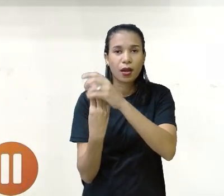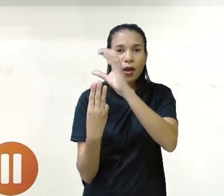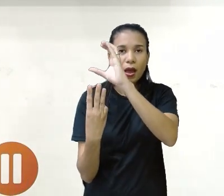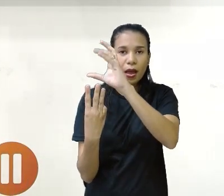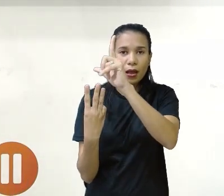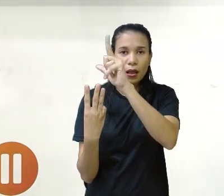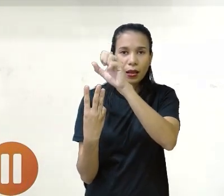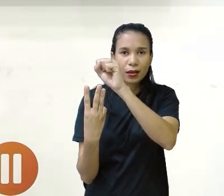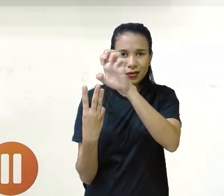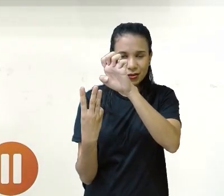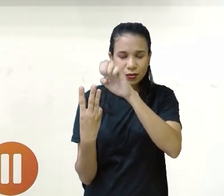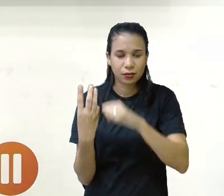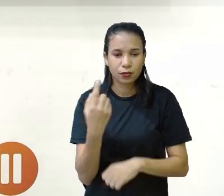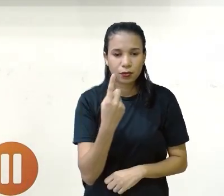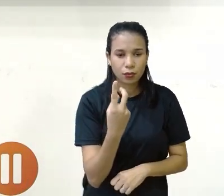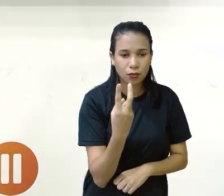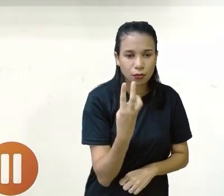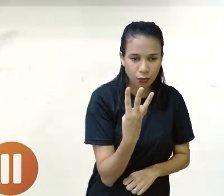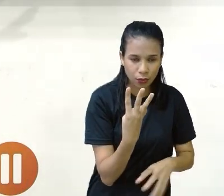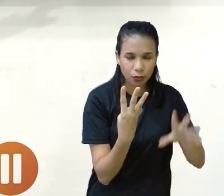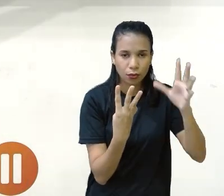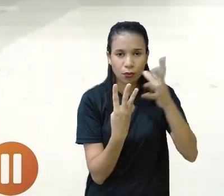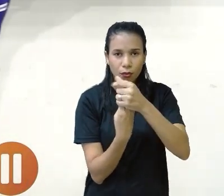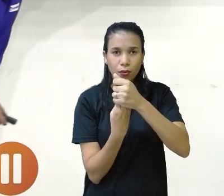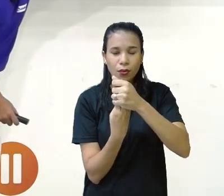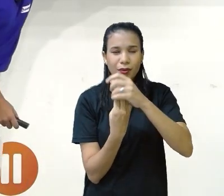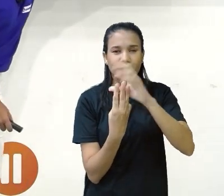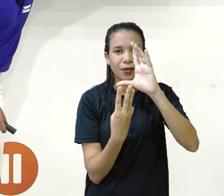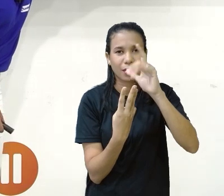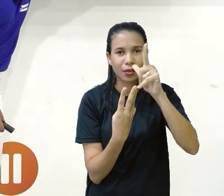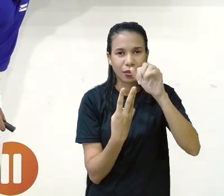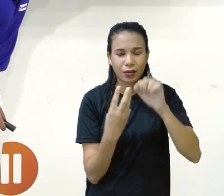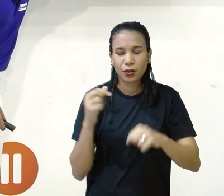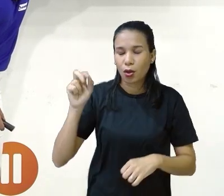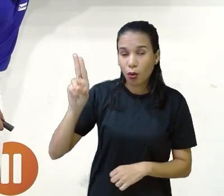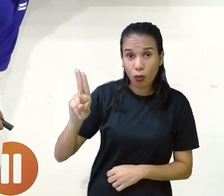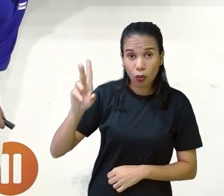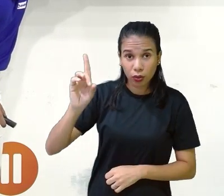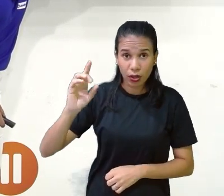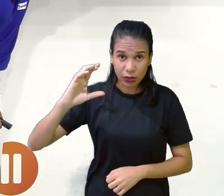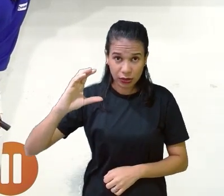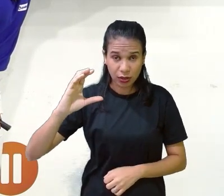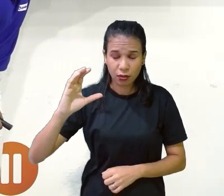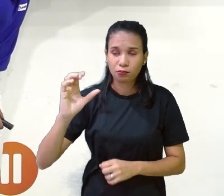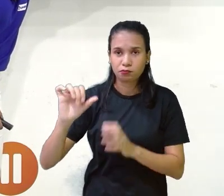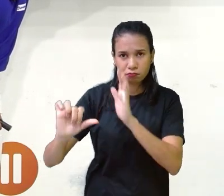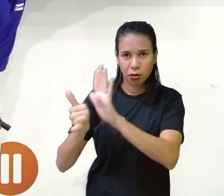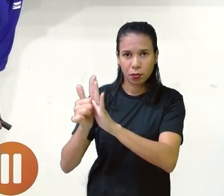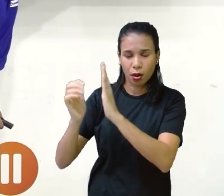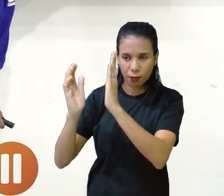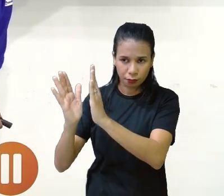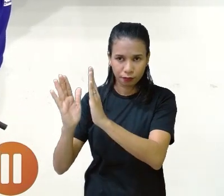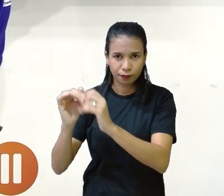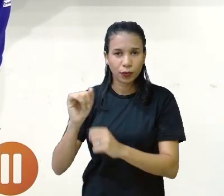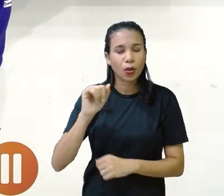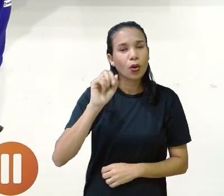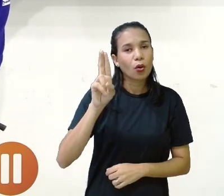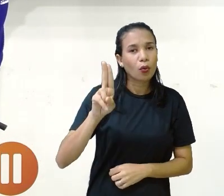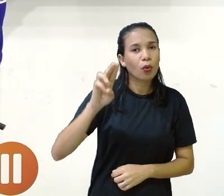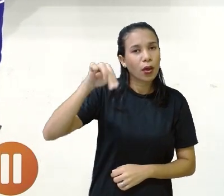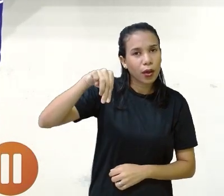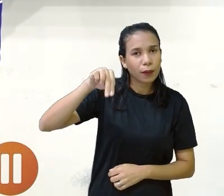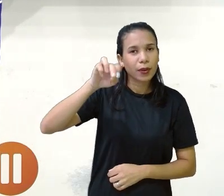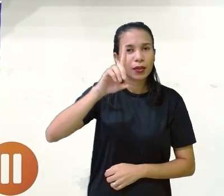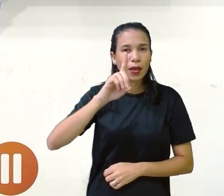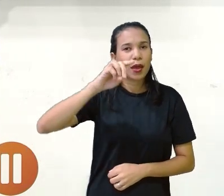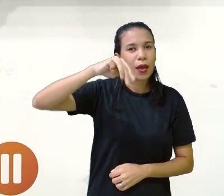classe. É como se a gente fizesse assim. Unidade, dezena e centena, primeira classe. Unidade de